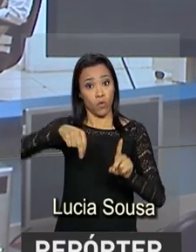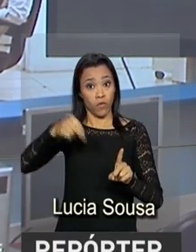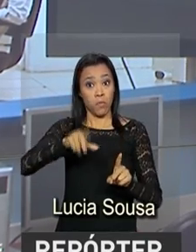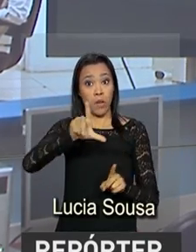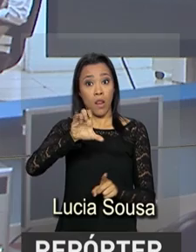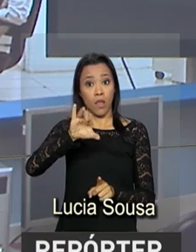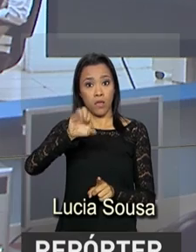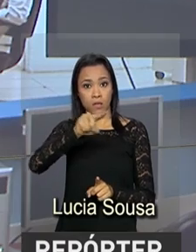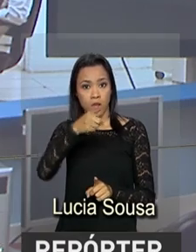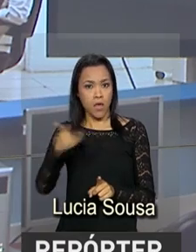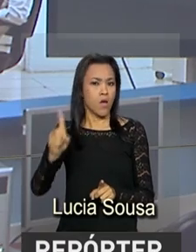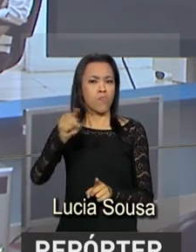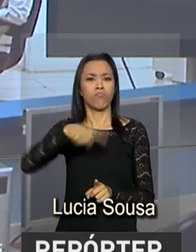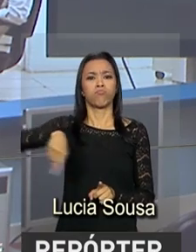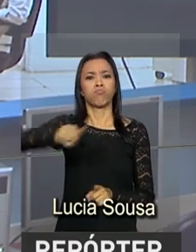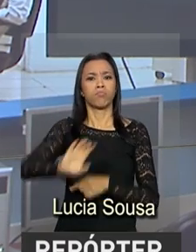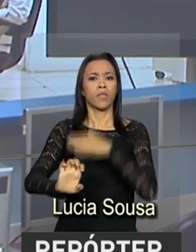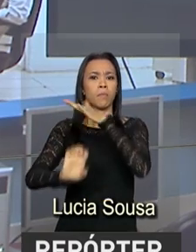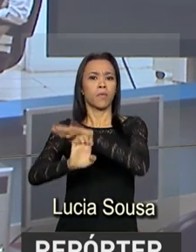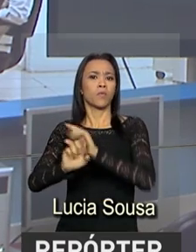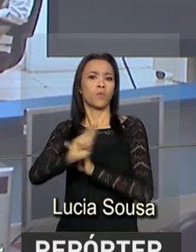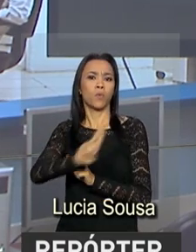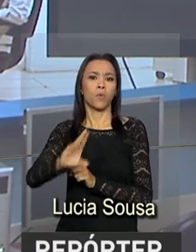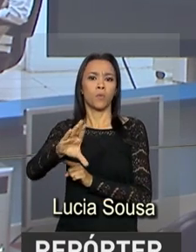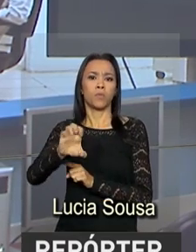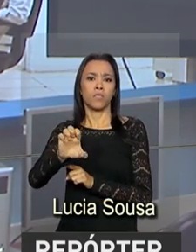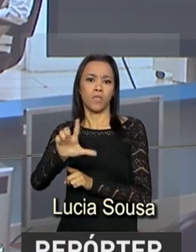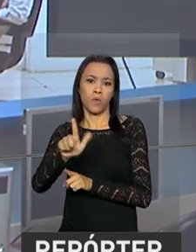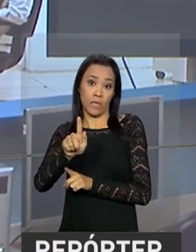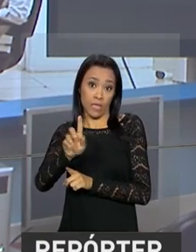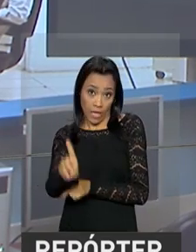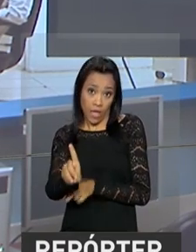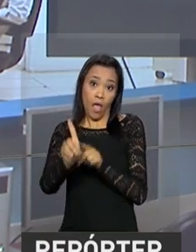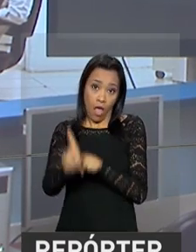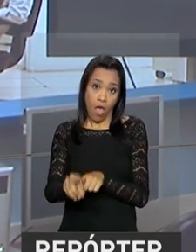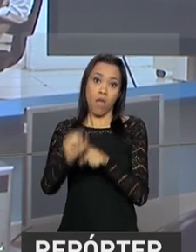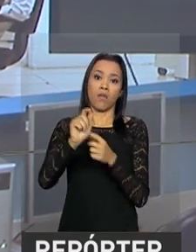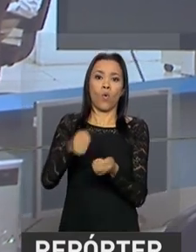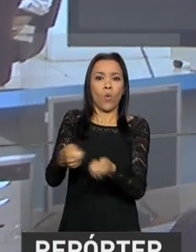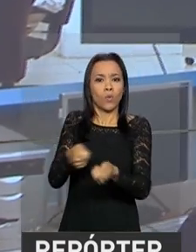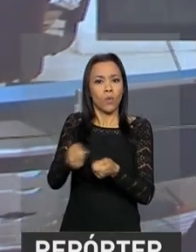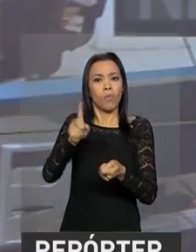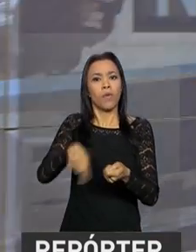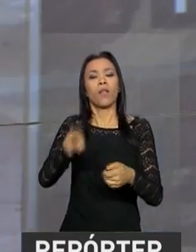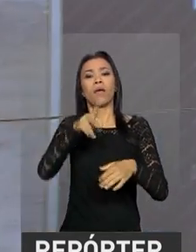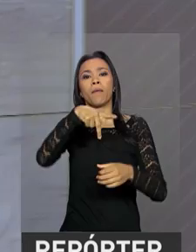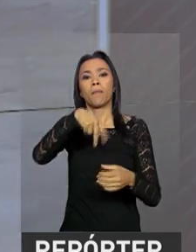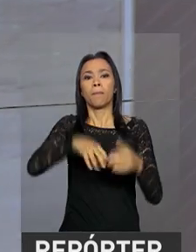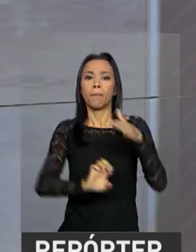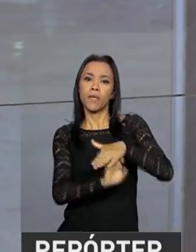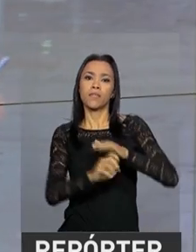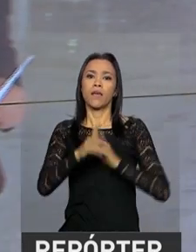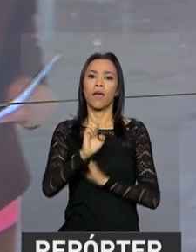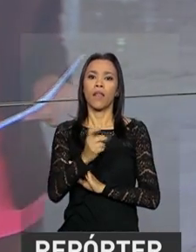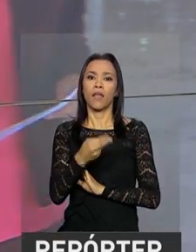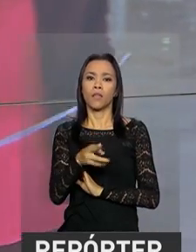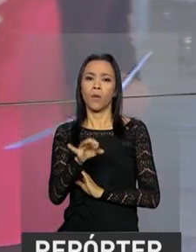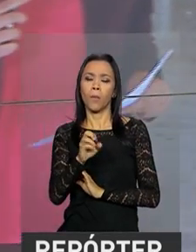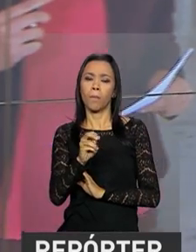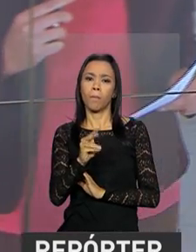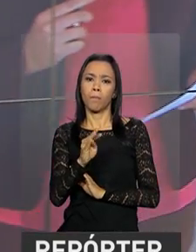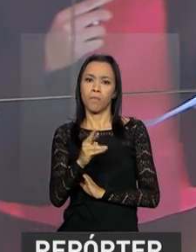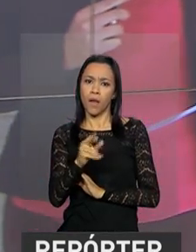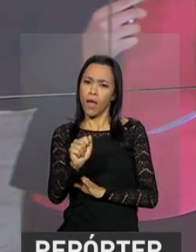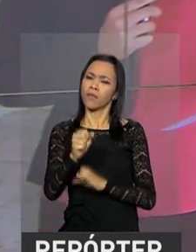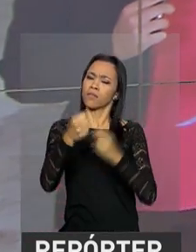distribuidora de energia de Goiás C guid controlada hoje pela Eletrobras quem tem outras informações pra gente sobre esse assunto é a repórter